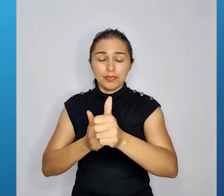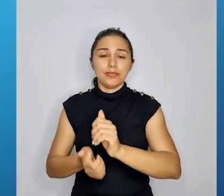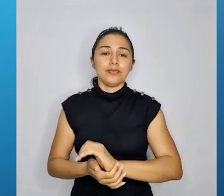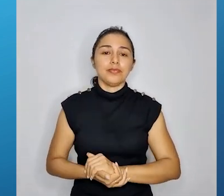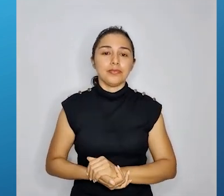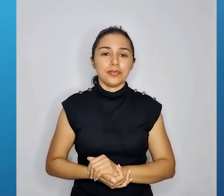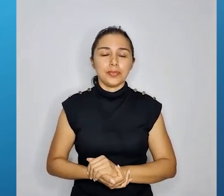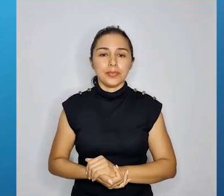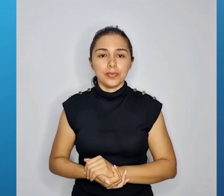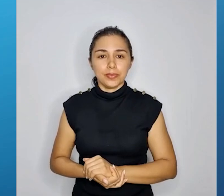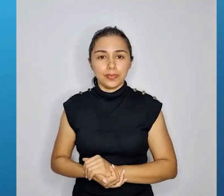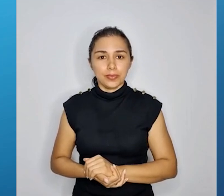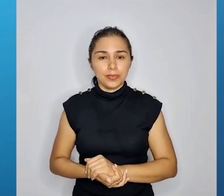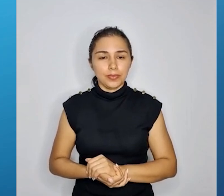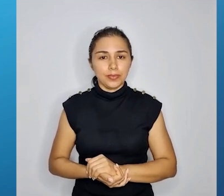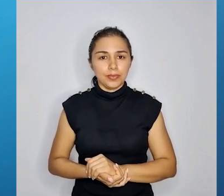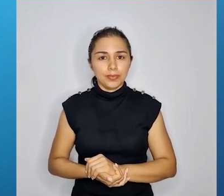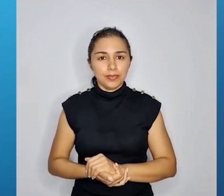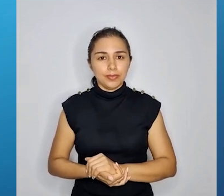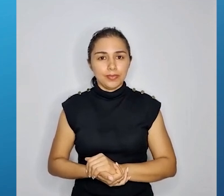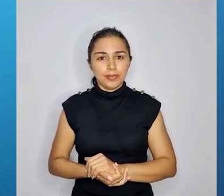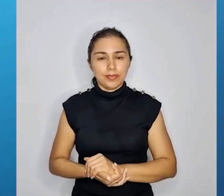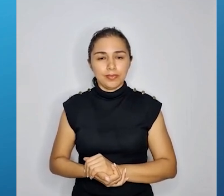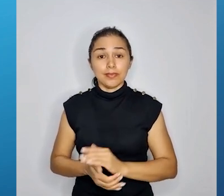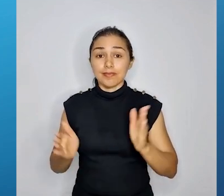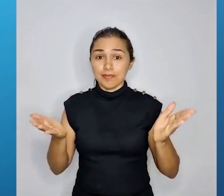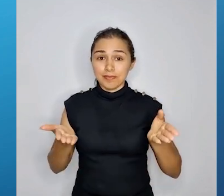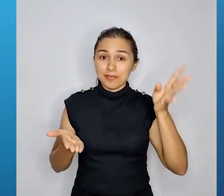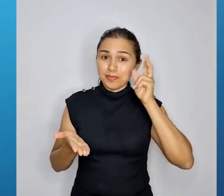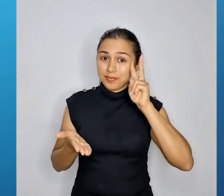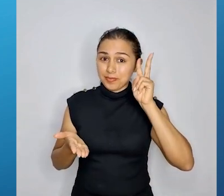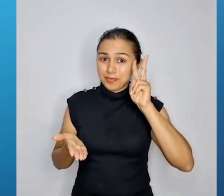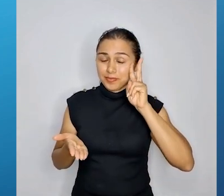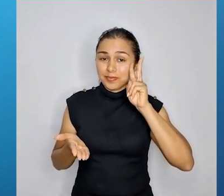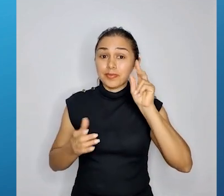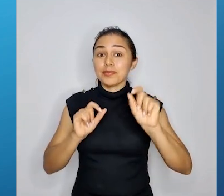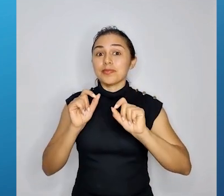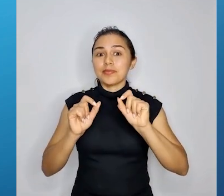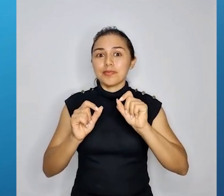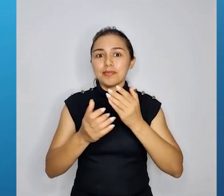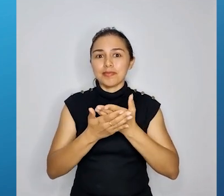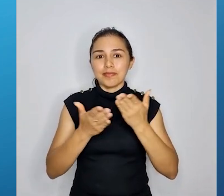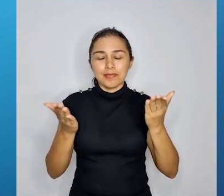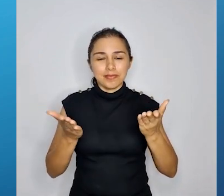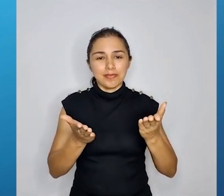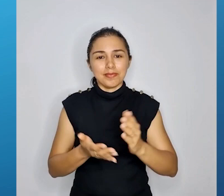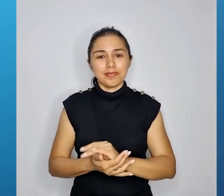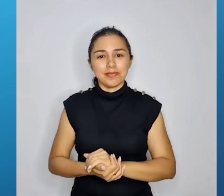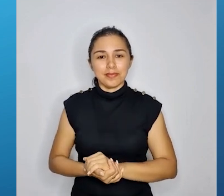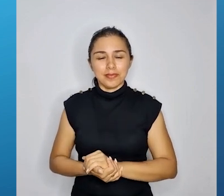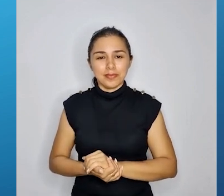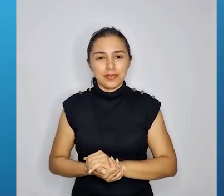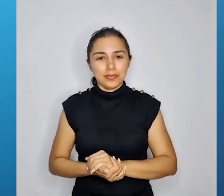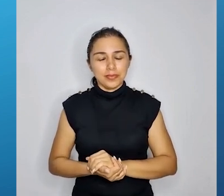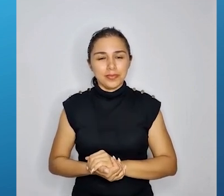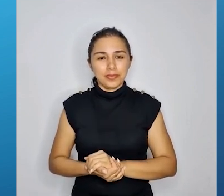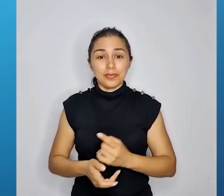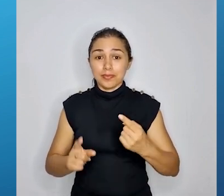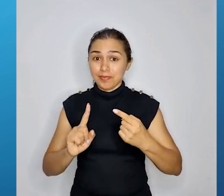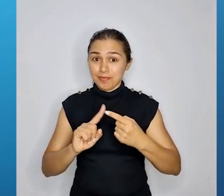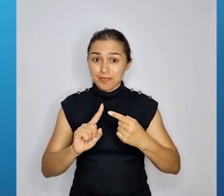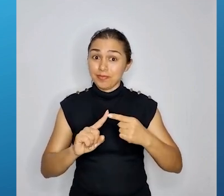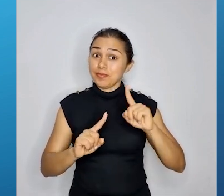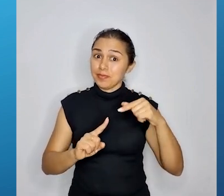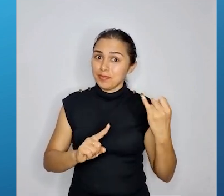tão difícil. E aí, pessoal, nós vamos relembrar o que nós tivemos na nossa aula de hoje. Primeiro ponto